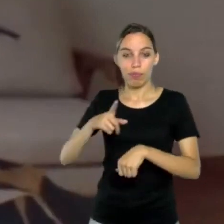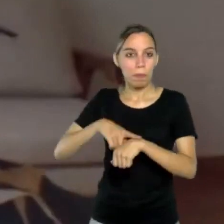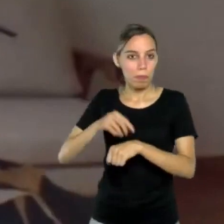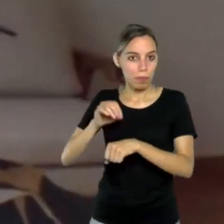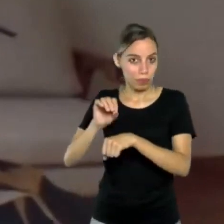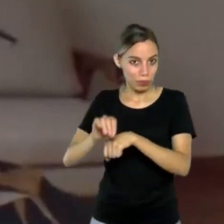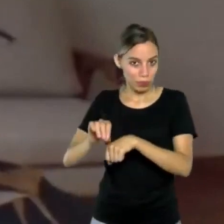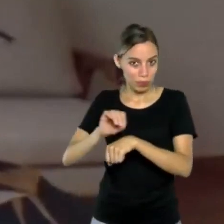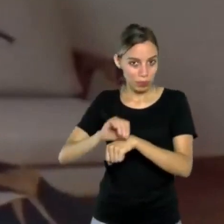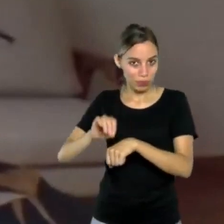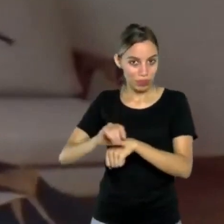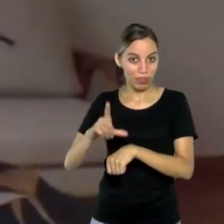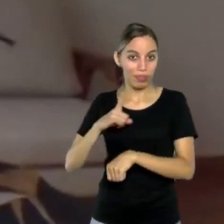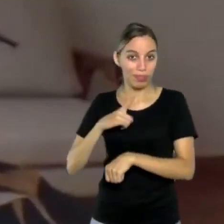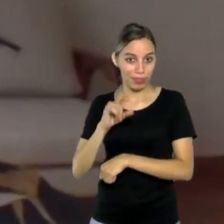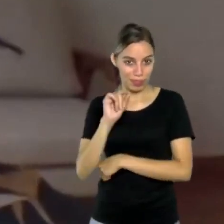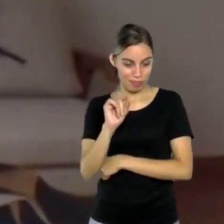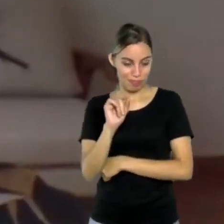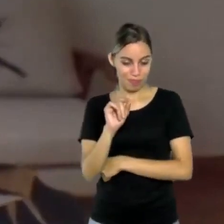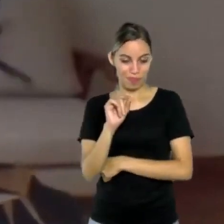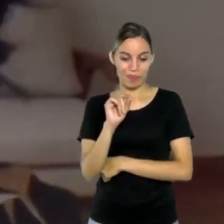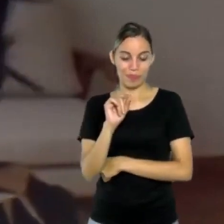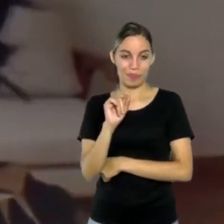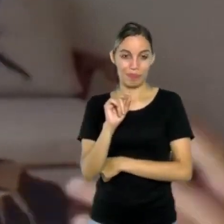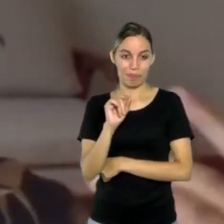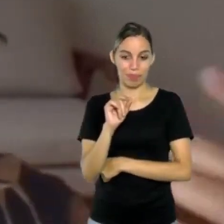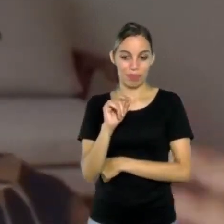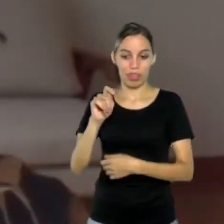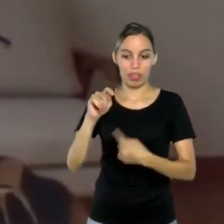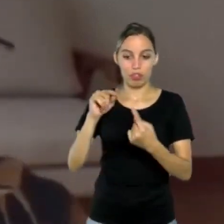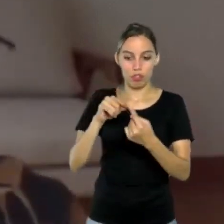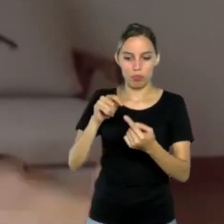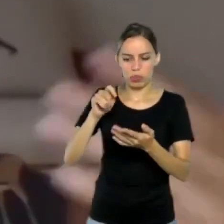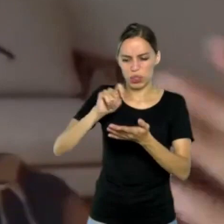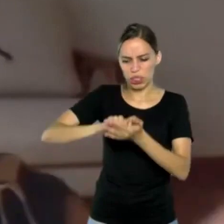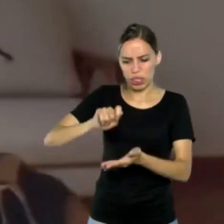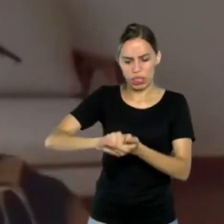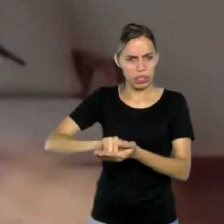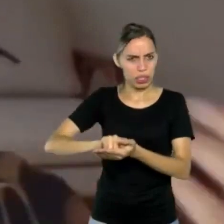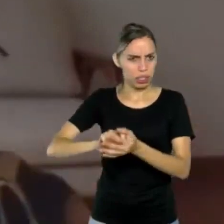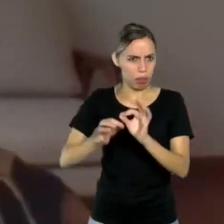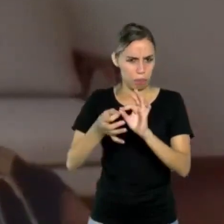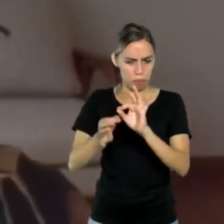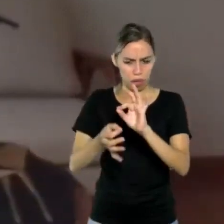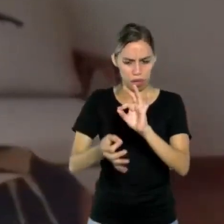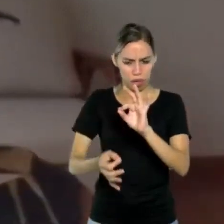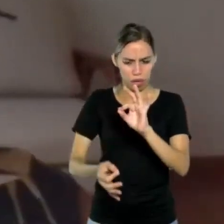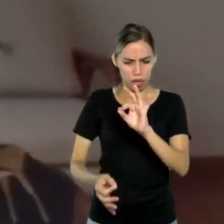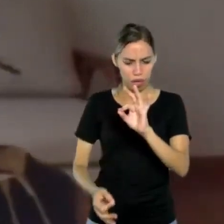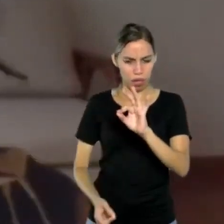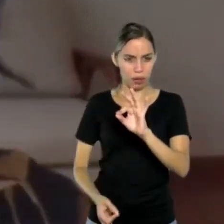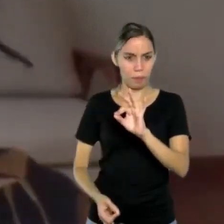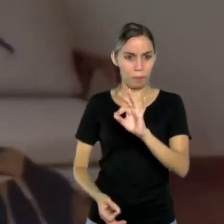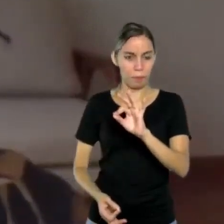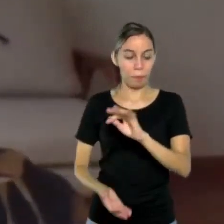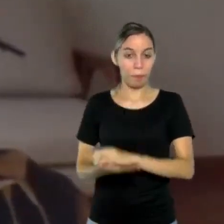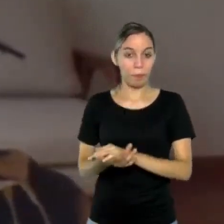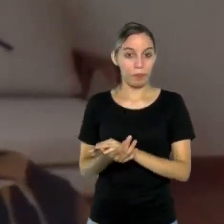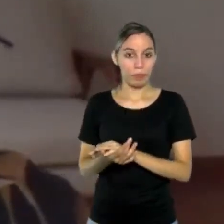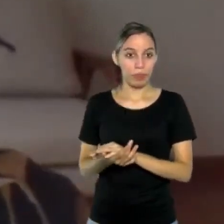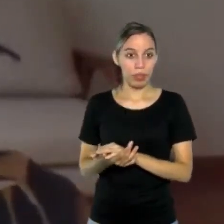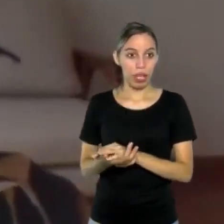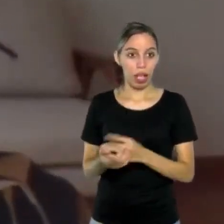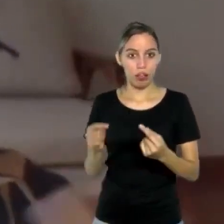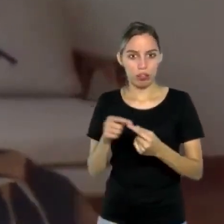tinha um exercício de escrita infinita, assim, um exercício que a gente vai ali no tempo e coloca o corpo mesmo